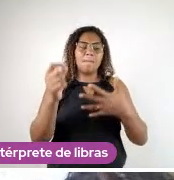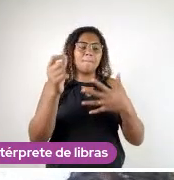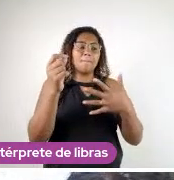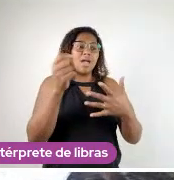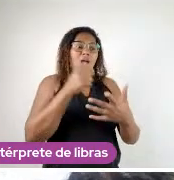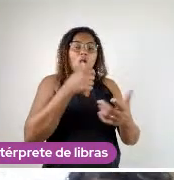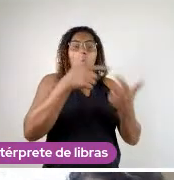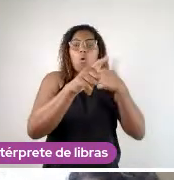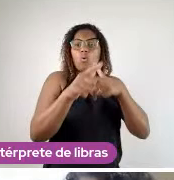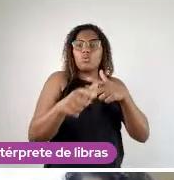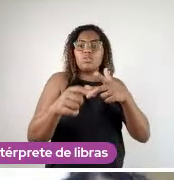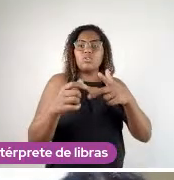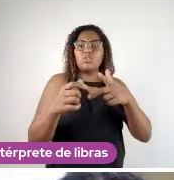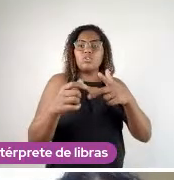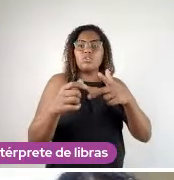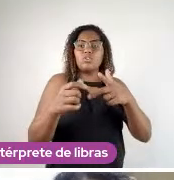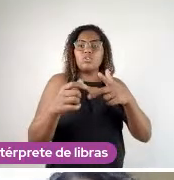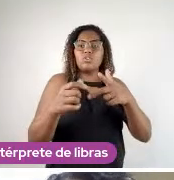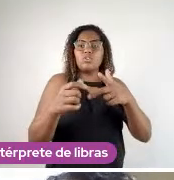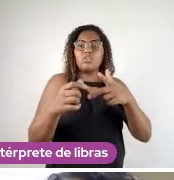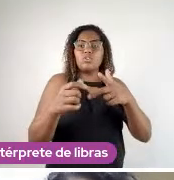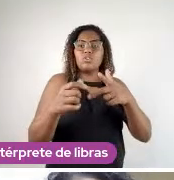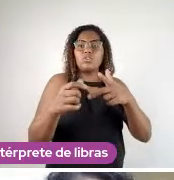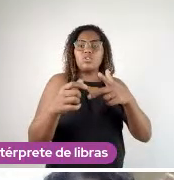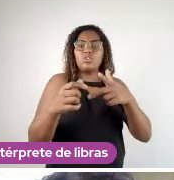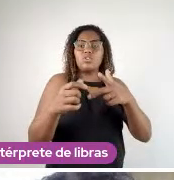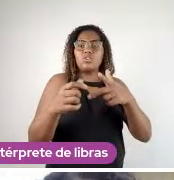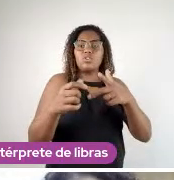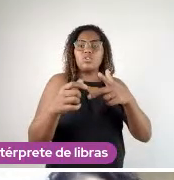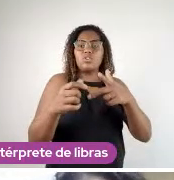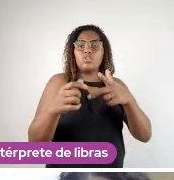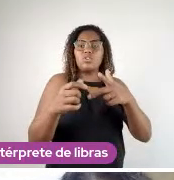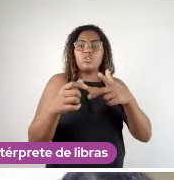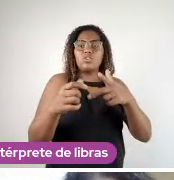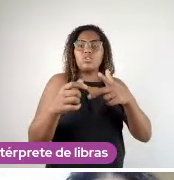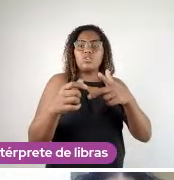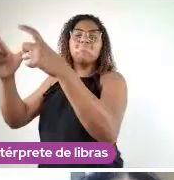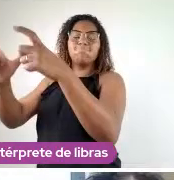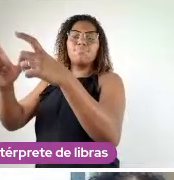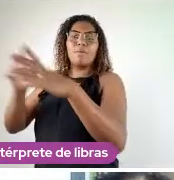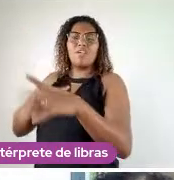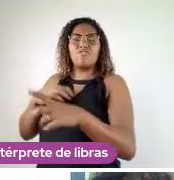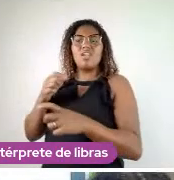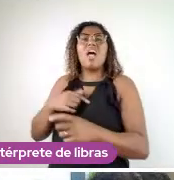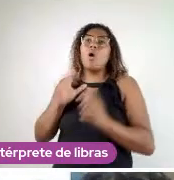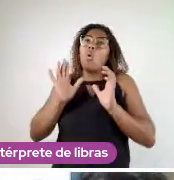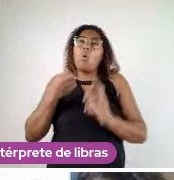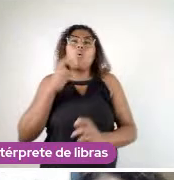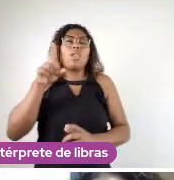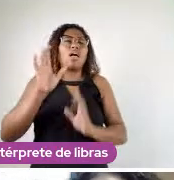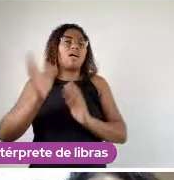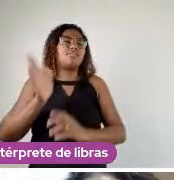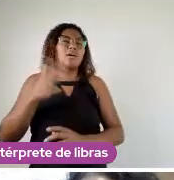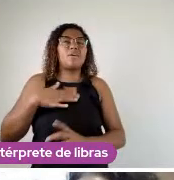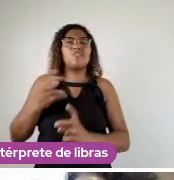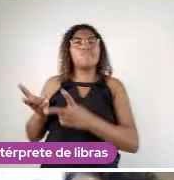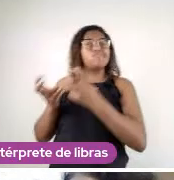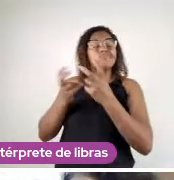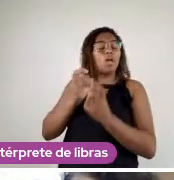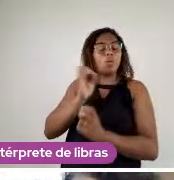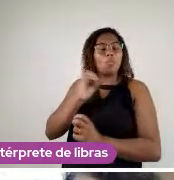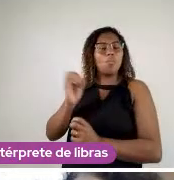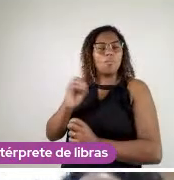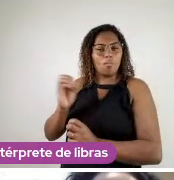dessas espécies estão se expandindo? Ou seja, as espécies já estavam lá, mas a gente não percebia, porque antes elas não formavam florações, né?